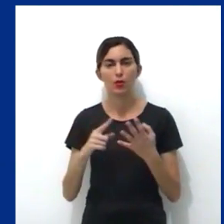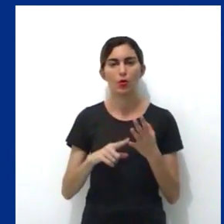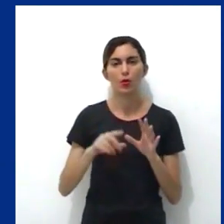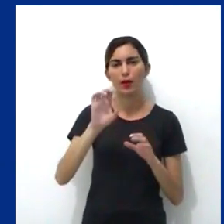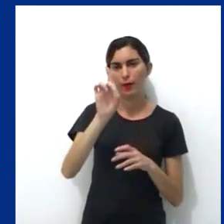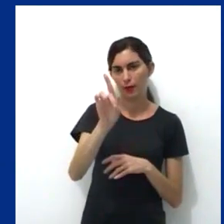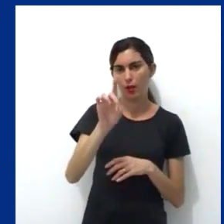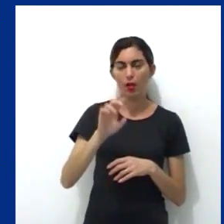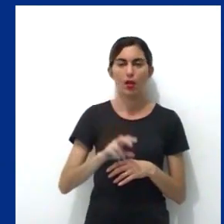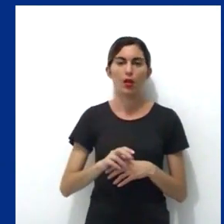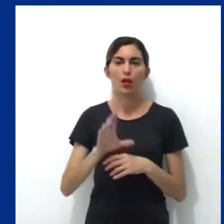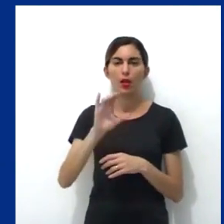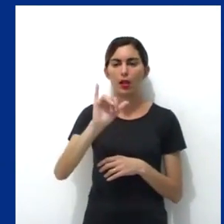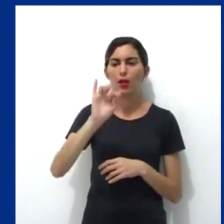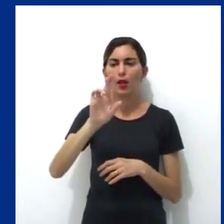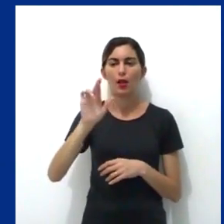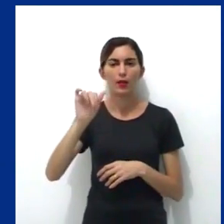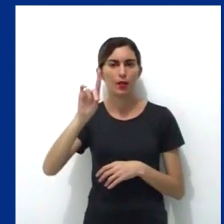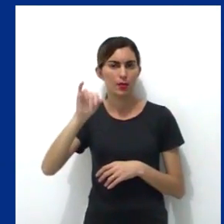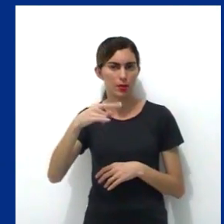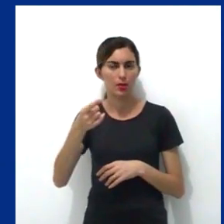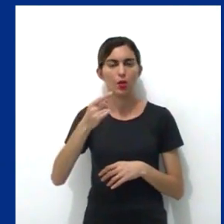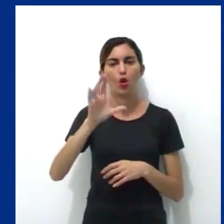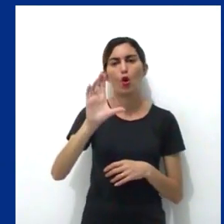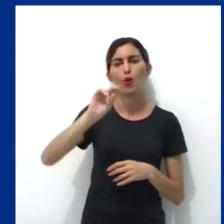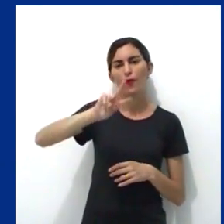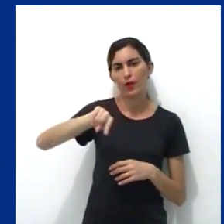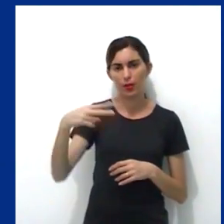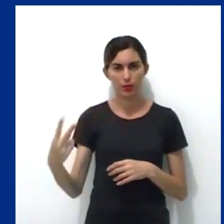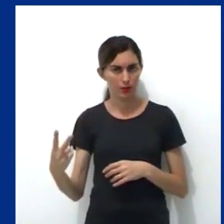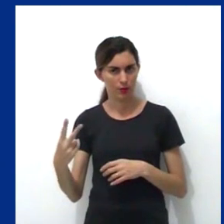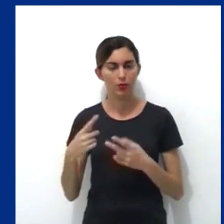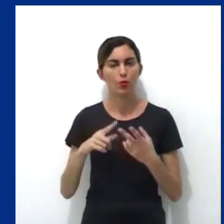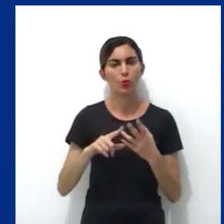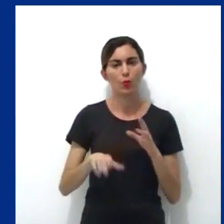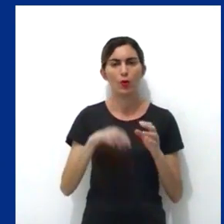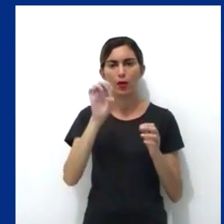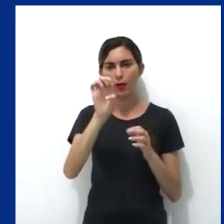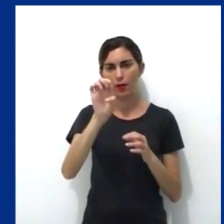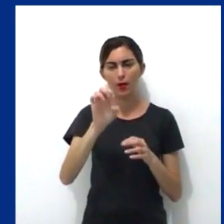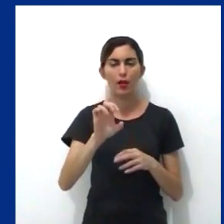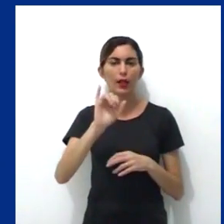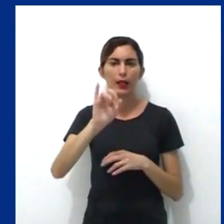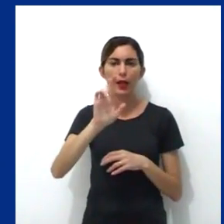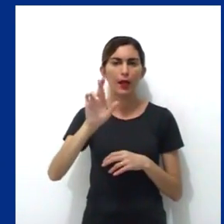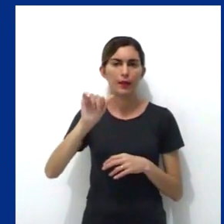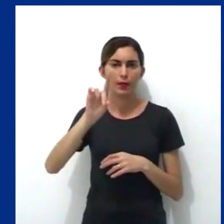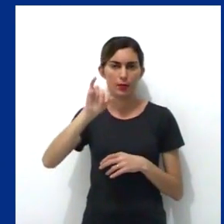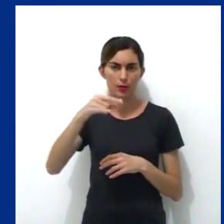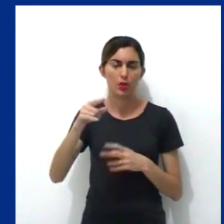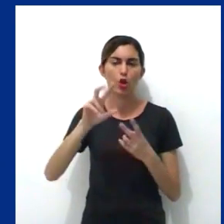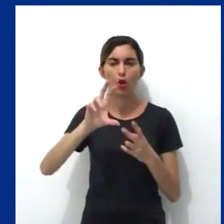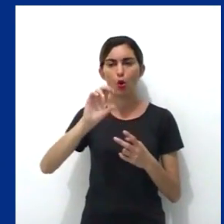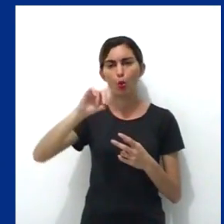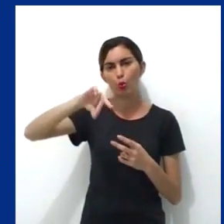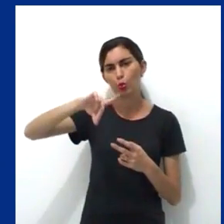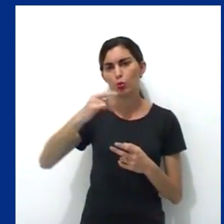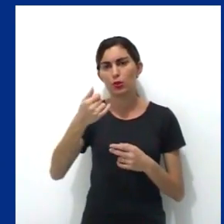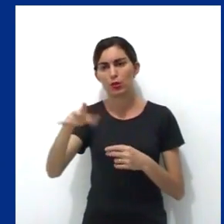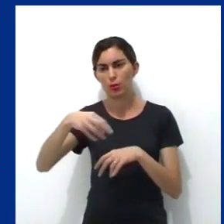Convecção e condução. Letra B, convecção e irradiação. Letra